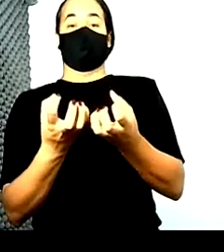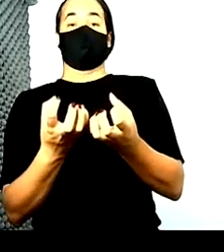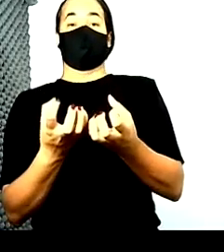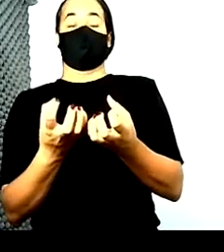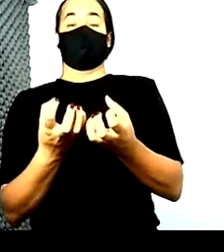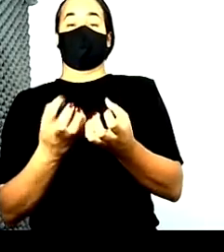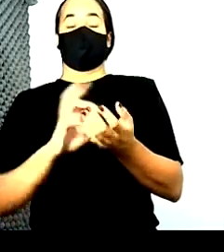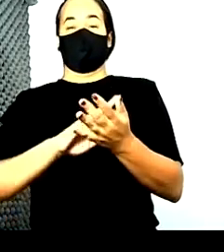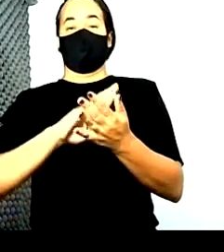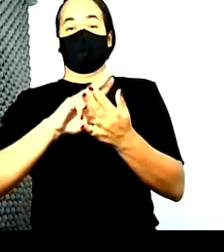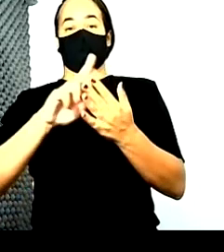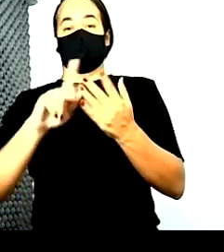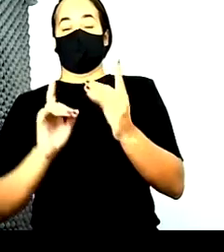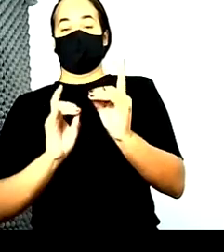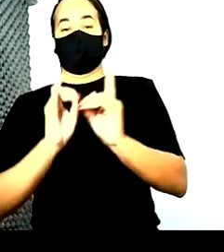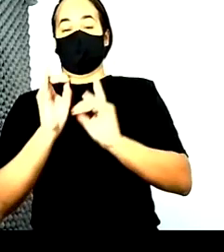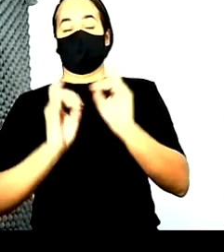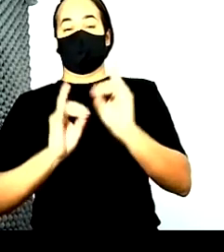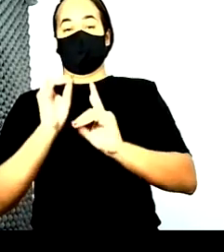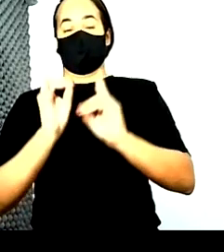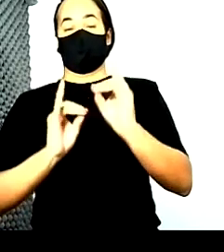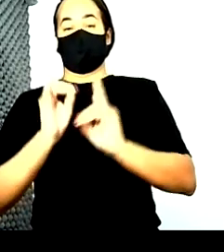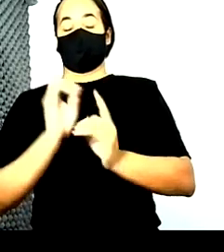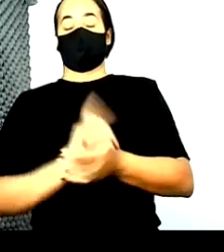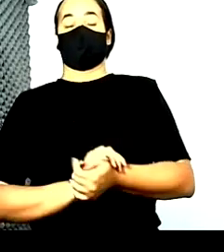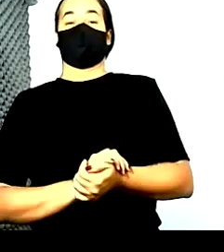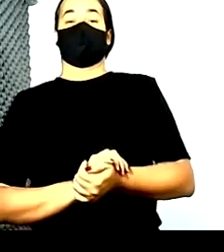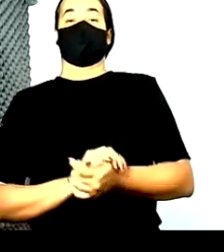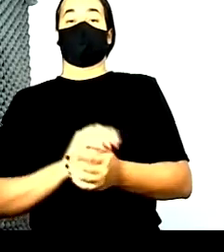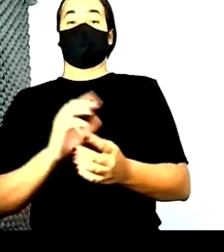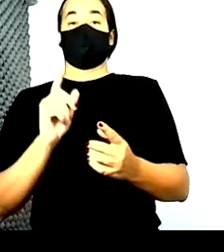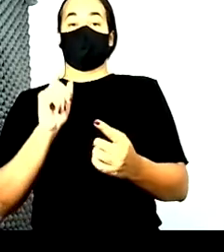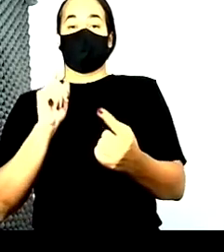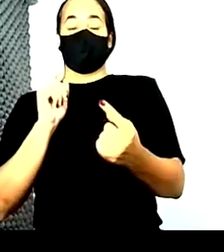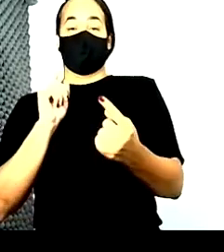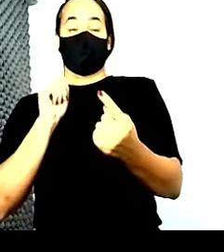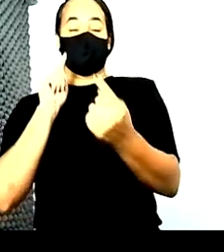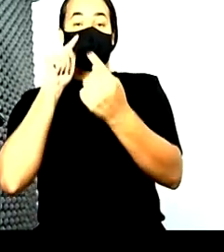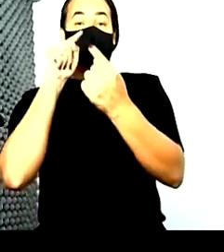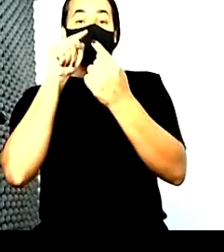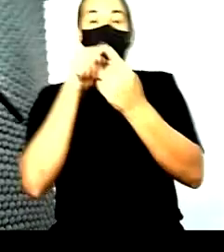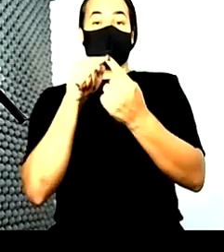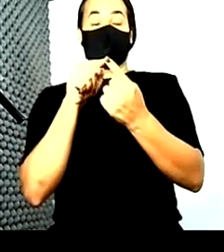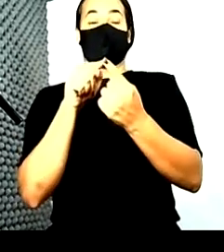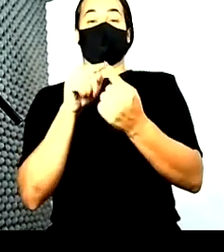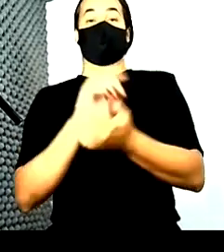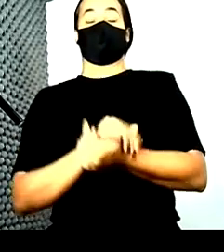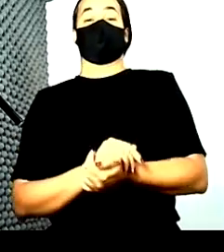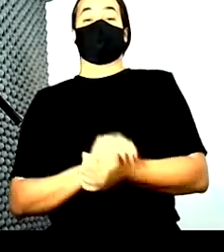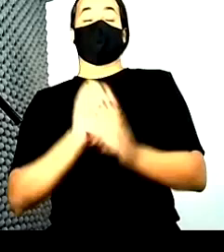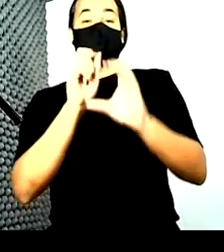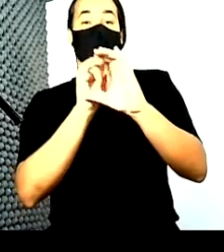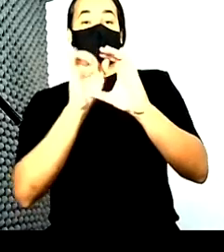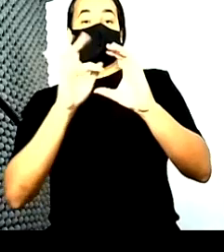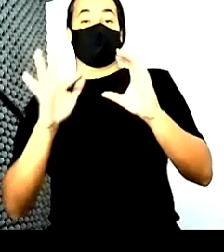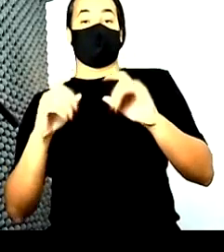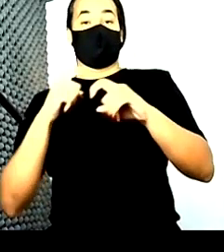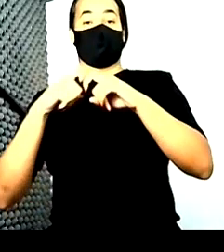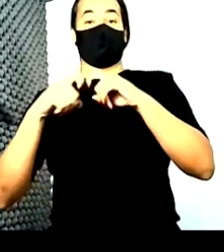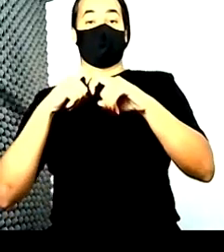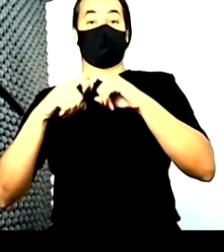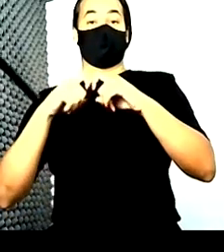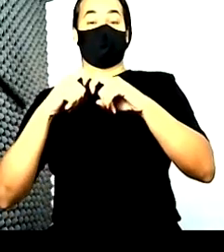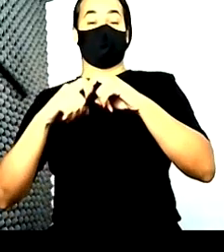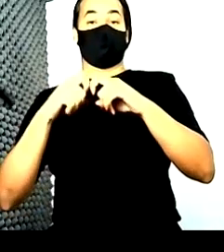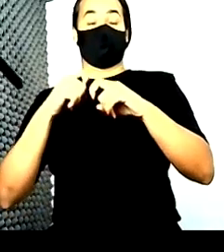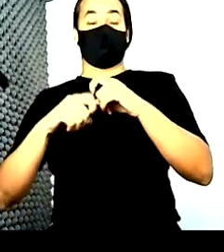diversos hormônios, só que o principal deles é a testosterona, que é responsável pelo aparecimento das características sexuais